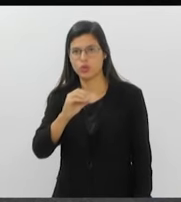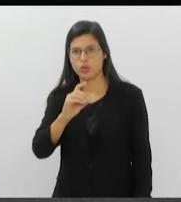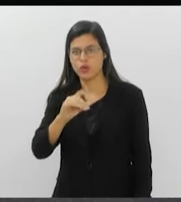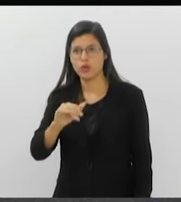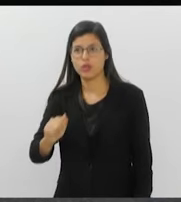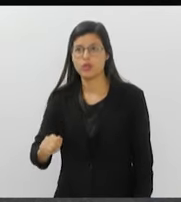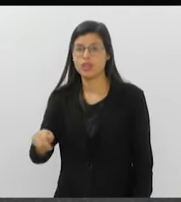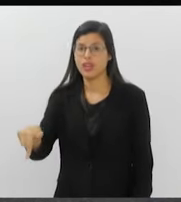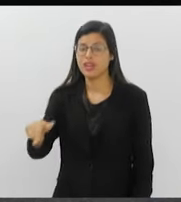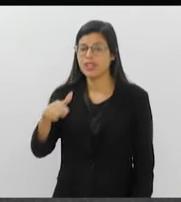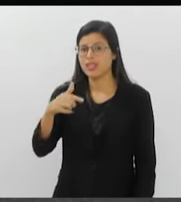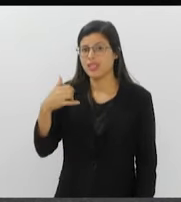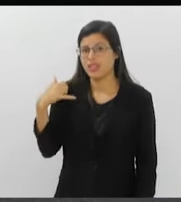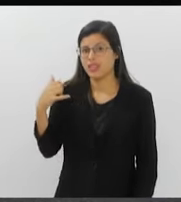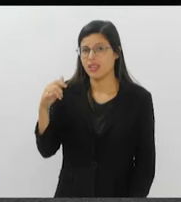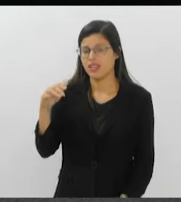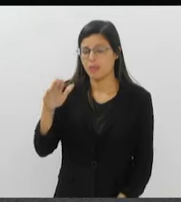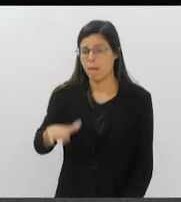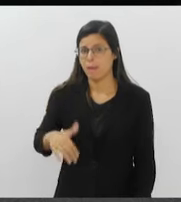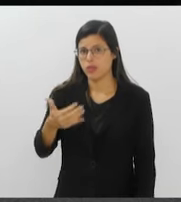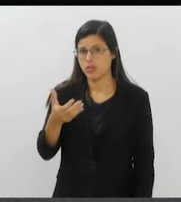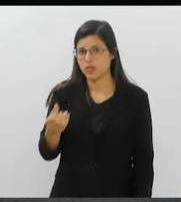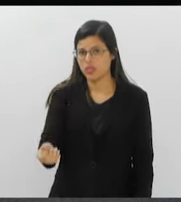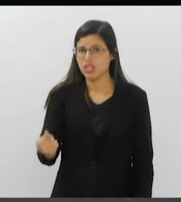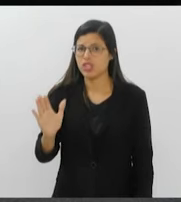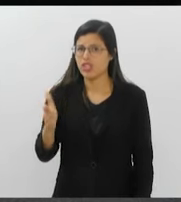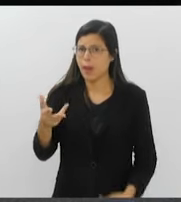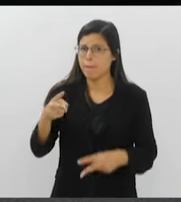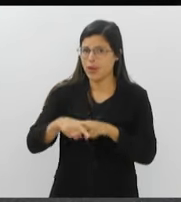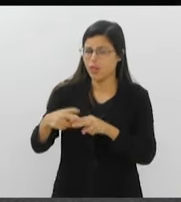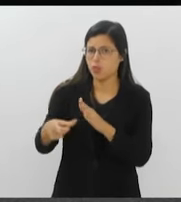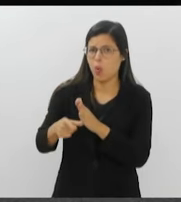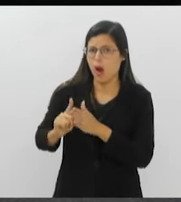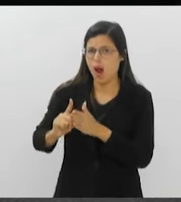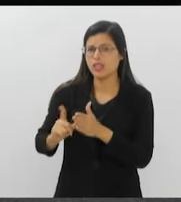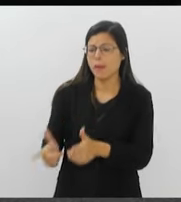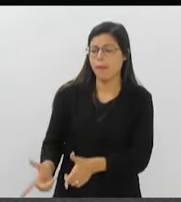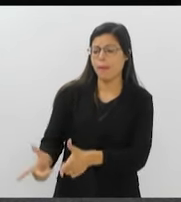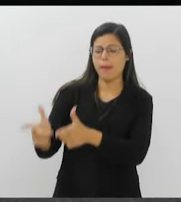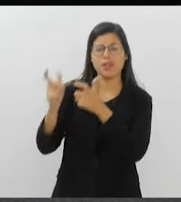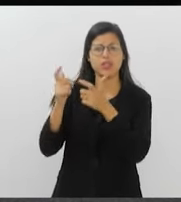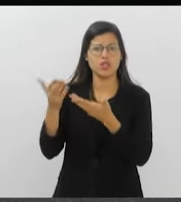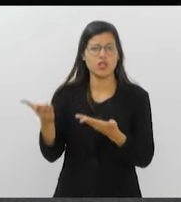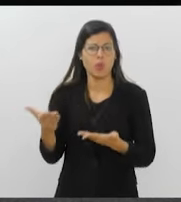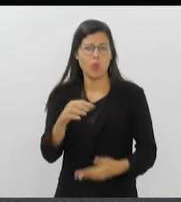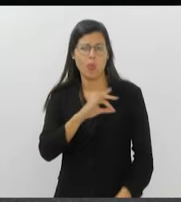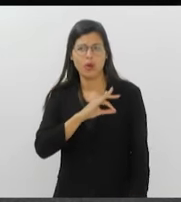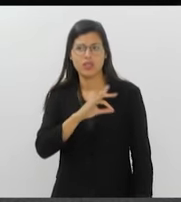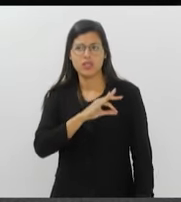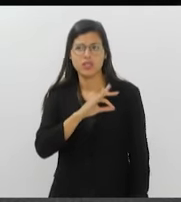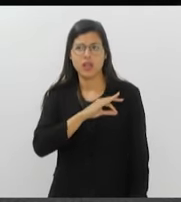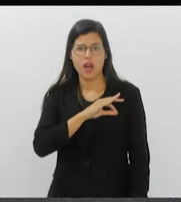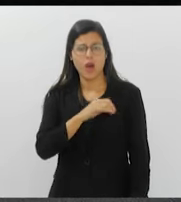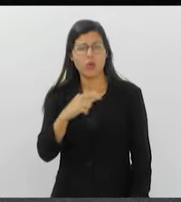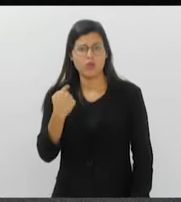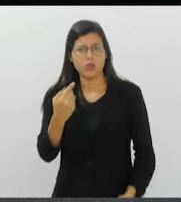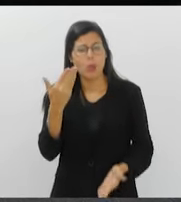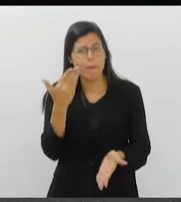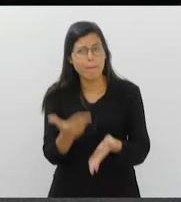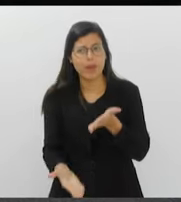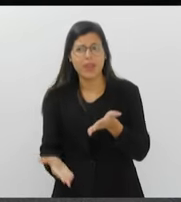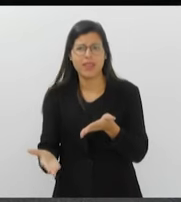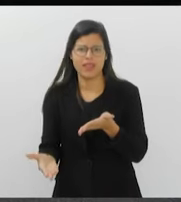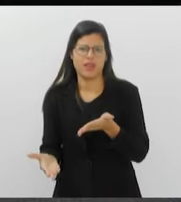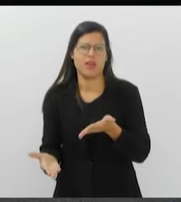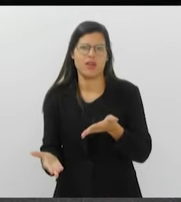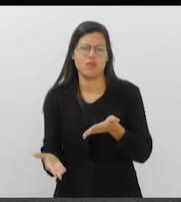pistola e deu muito tiro nos policiais. E ontem nós perdemos, um guerreiro está ali, nossas pensionistas. Perdemos um